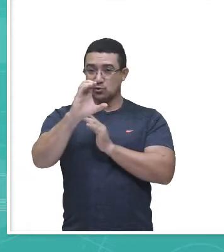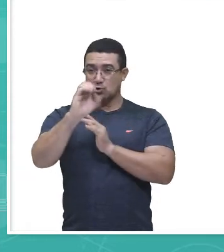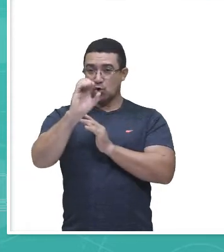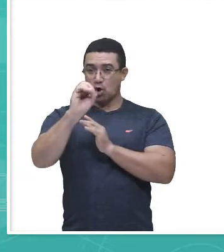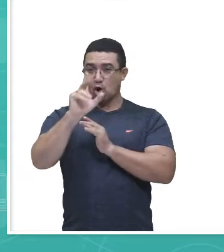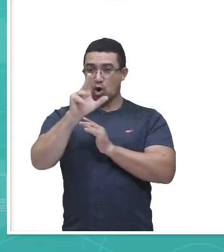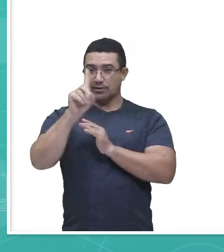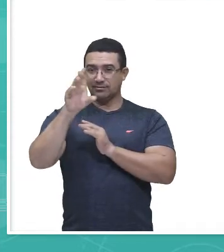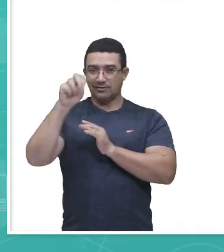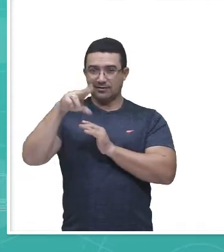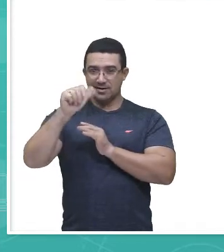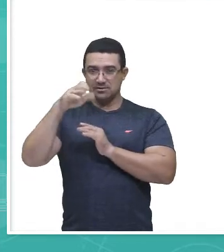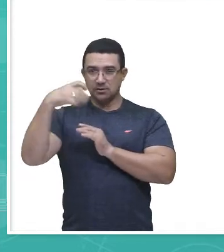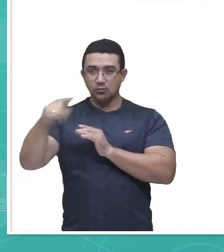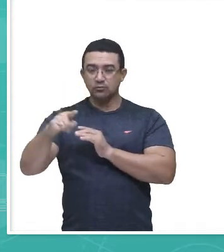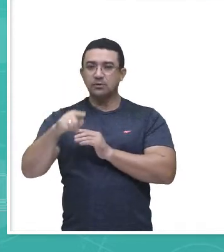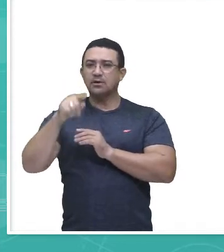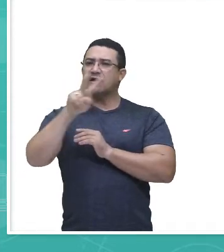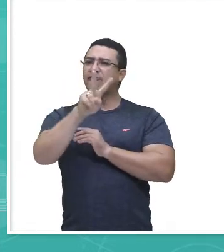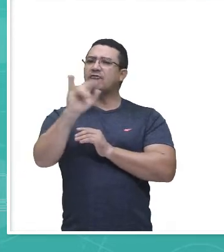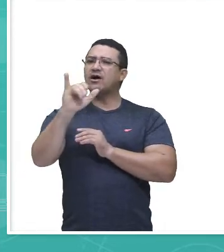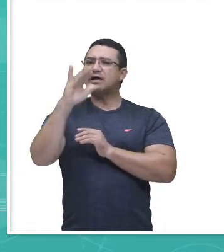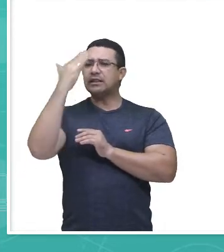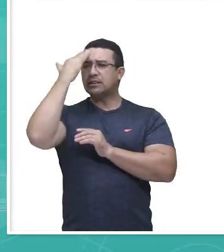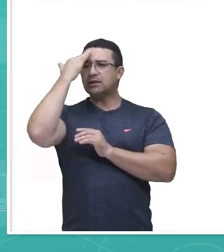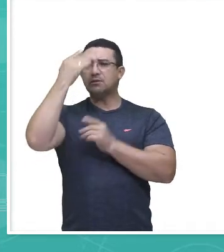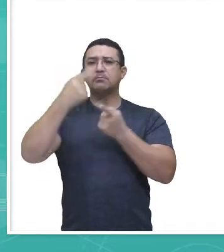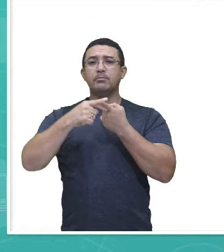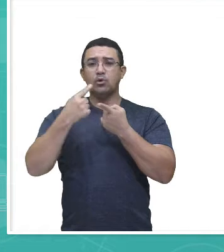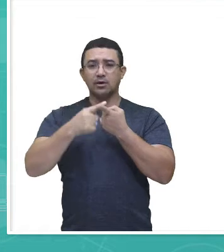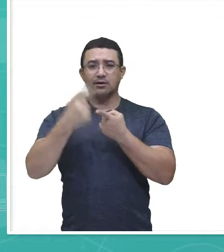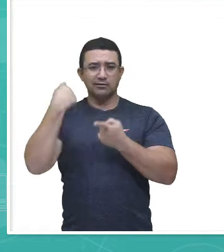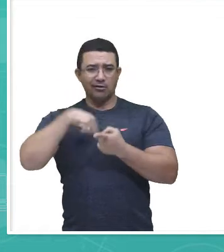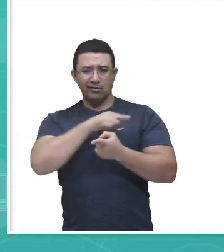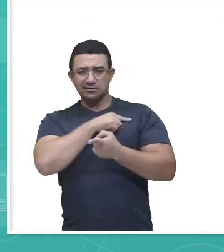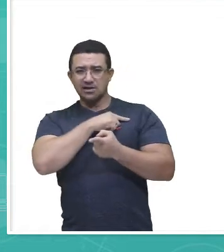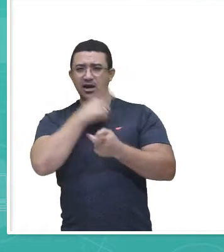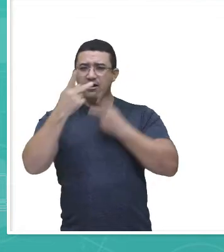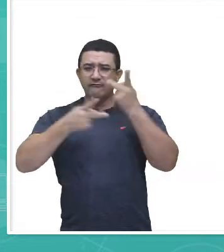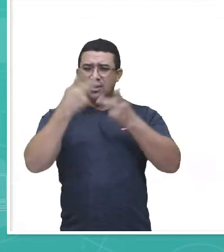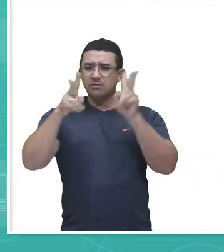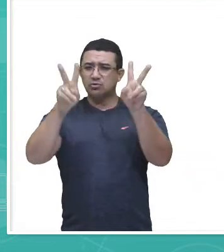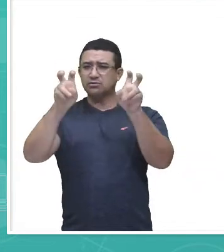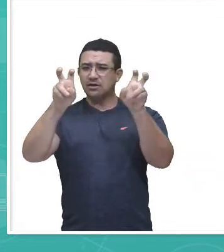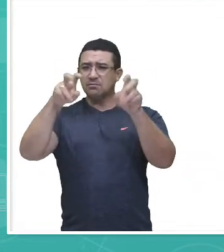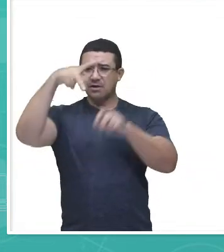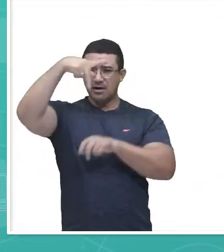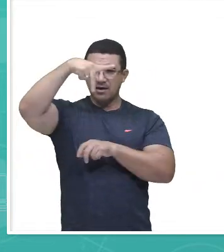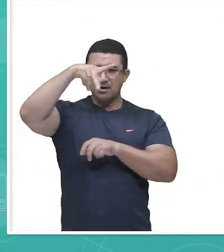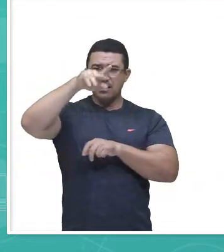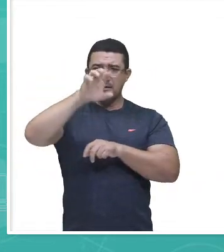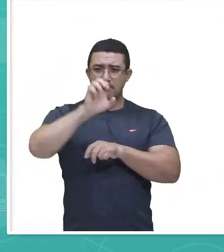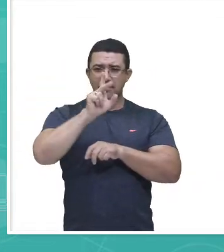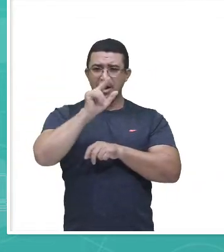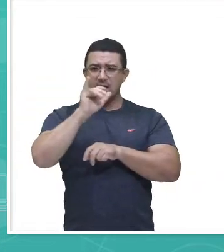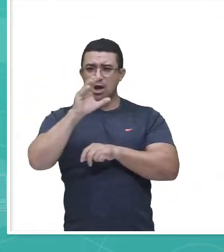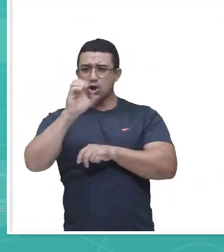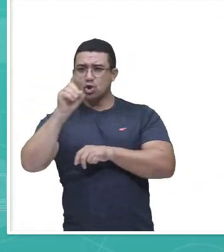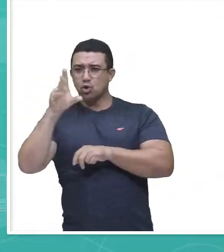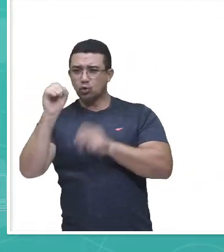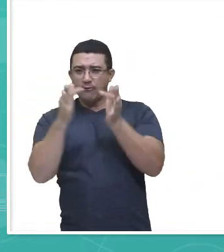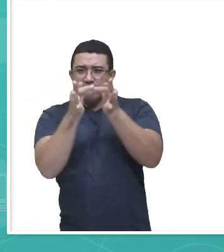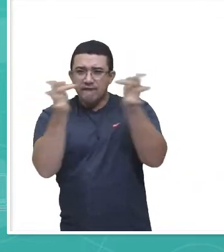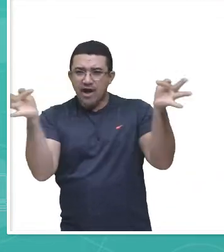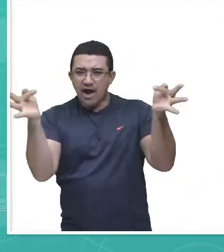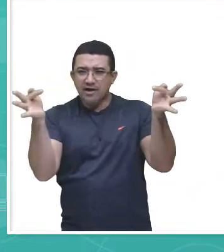vai compreender por que nós chamamos período composto por coordenação.